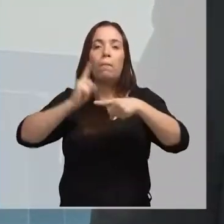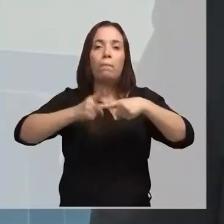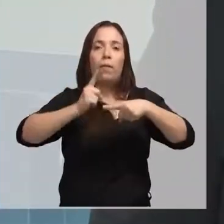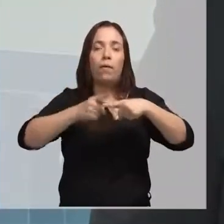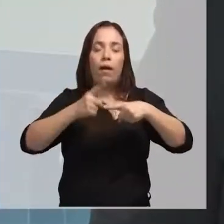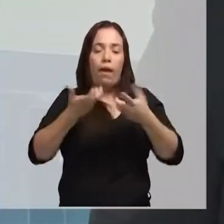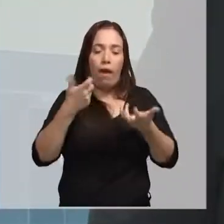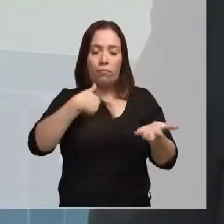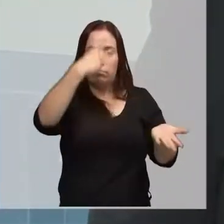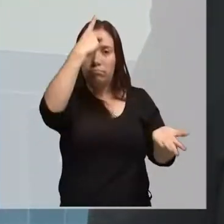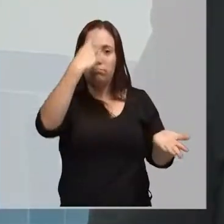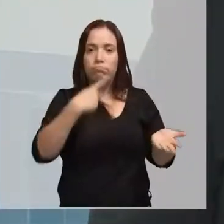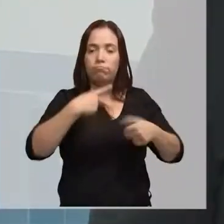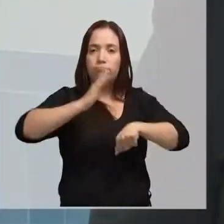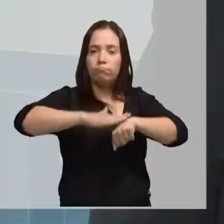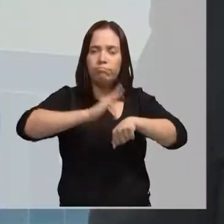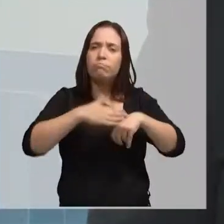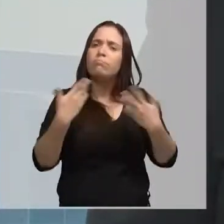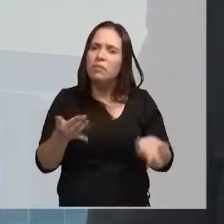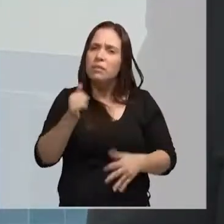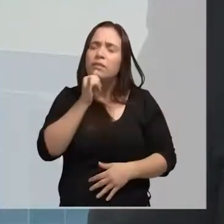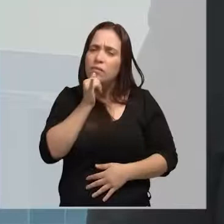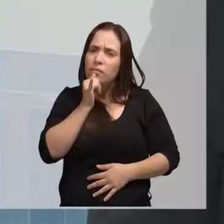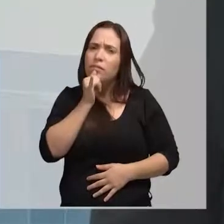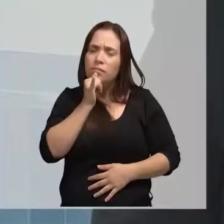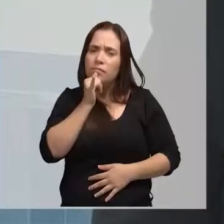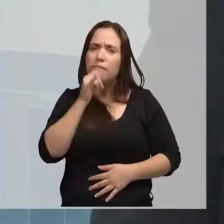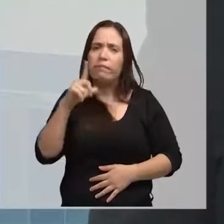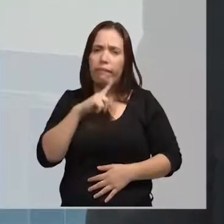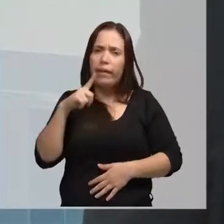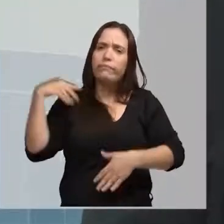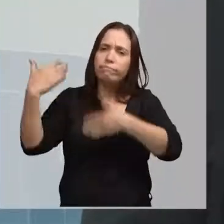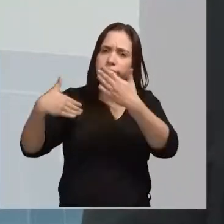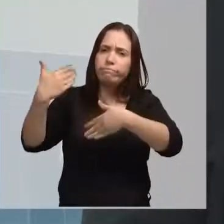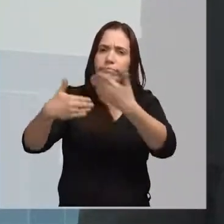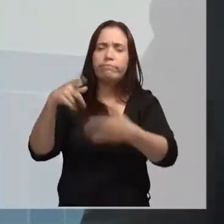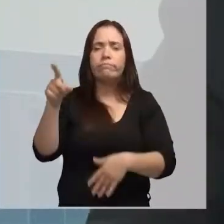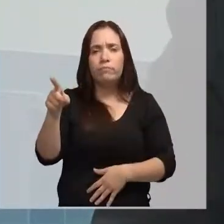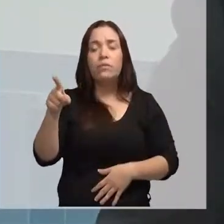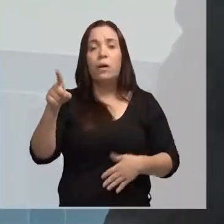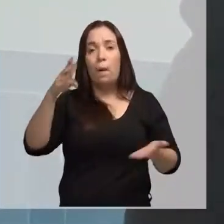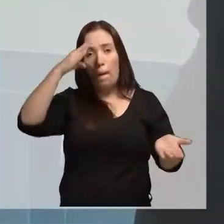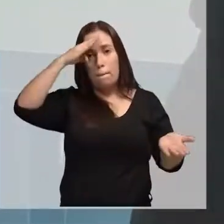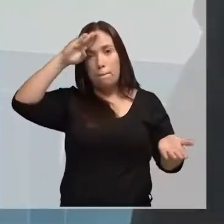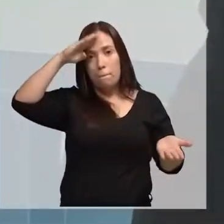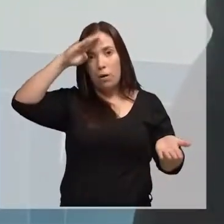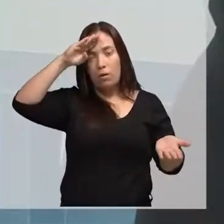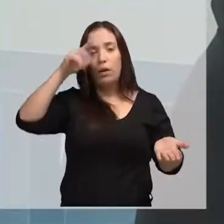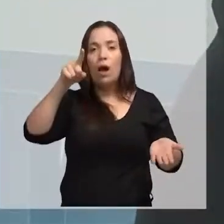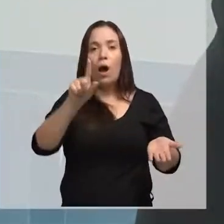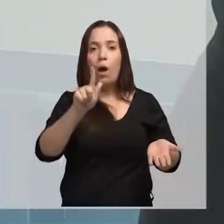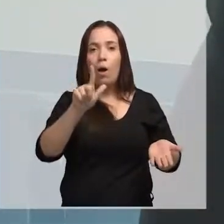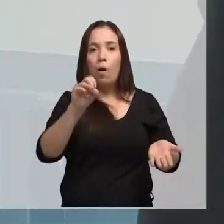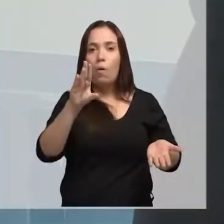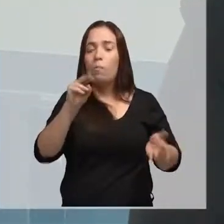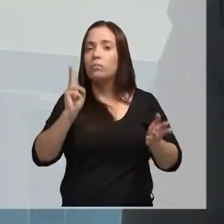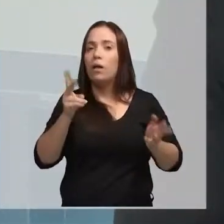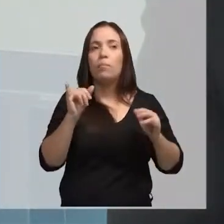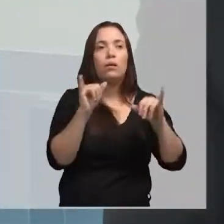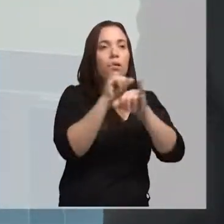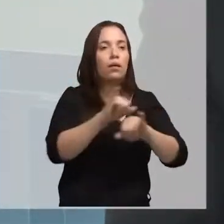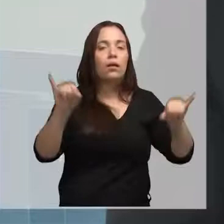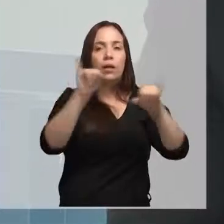com outra emissora. Isso é muito triste e isso vem acontecendo. Então, para a Rede Globo Televisão, o Bolsonaro só era o segundo colocado, né? E o Lula o